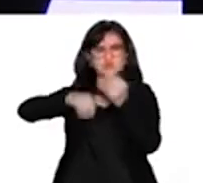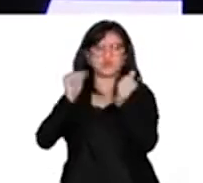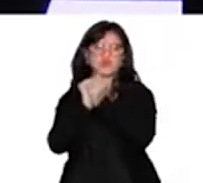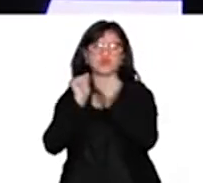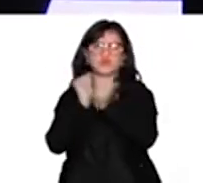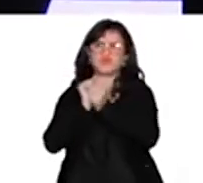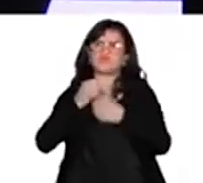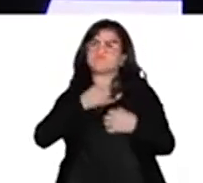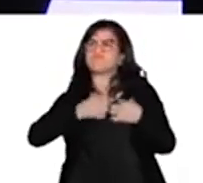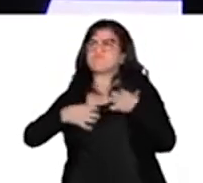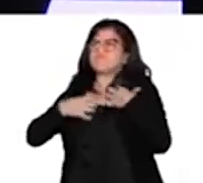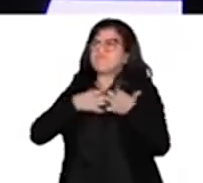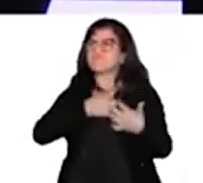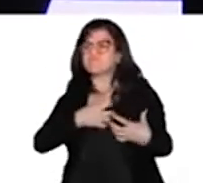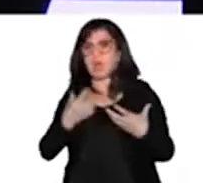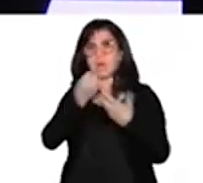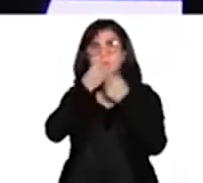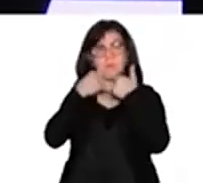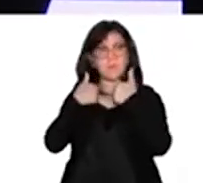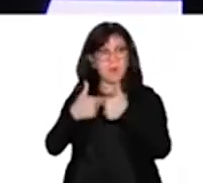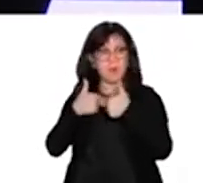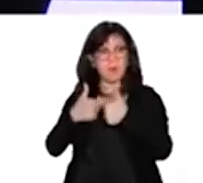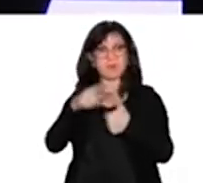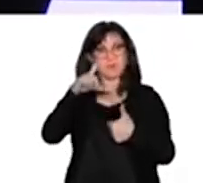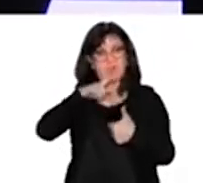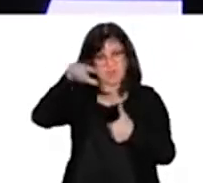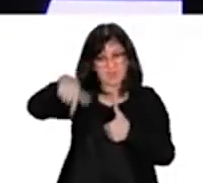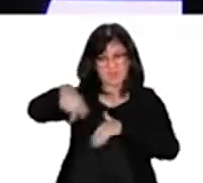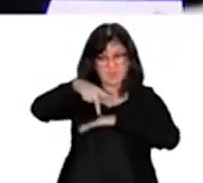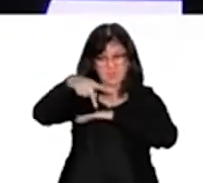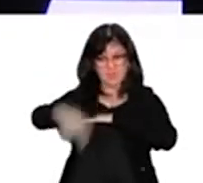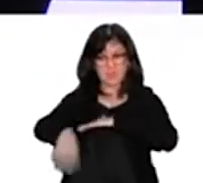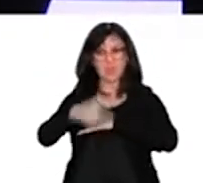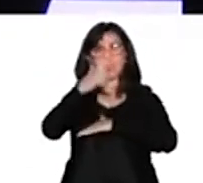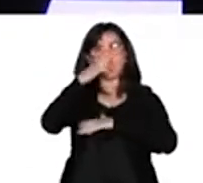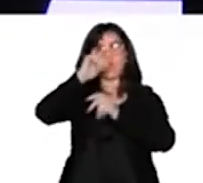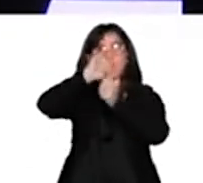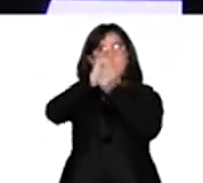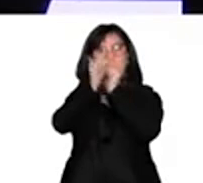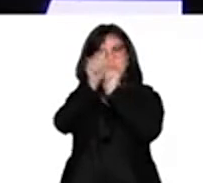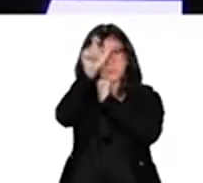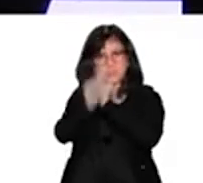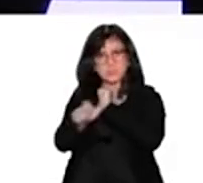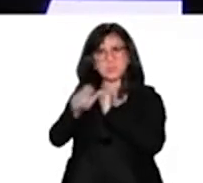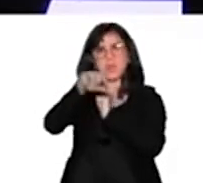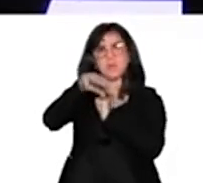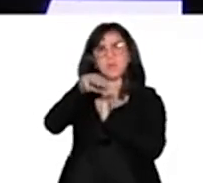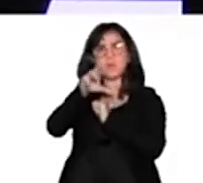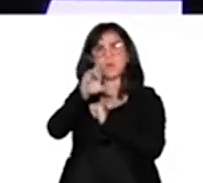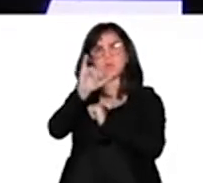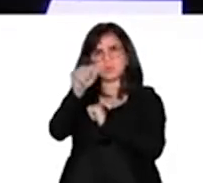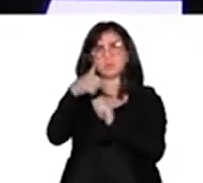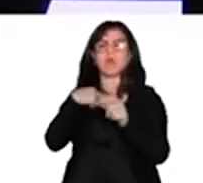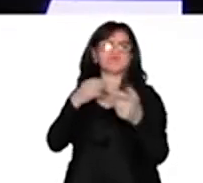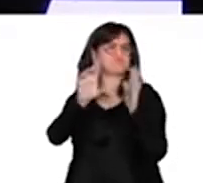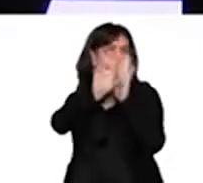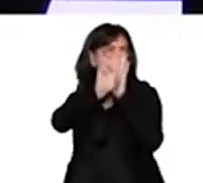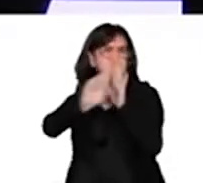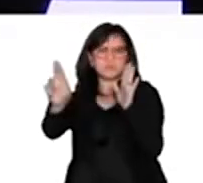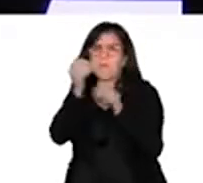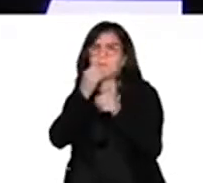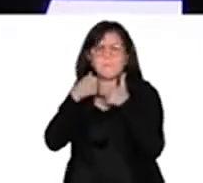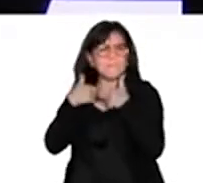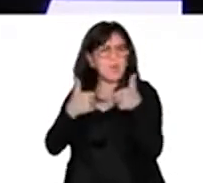que bom que a gente tem aqui em Passo Fundo um artista como o Murilo, que representa bem, né,